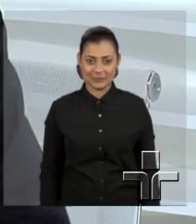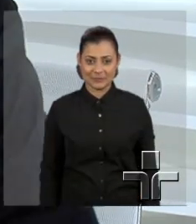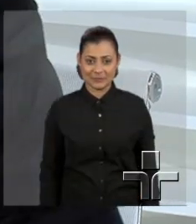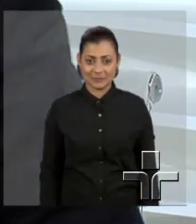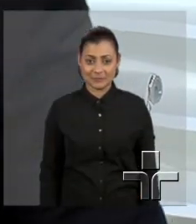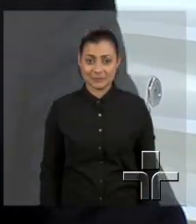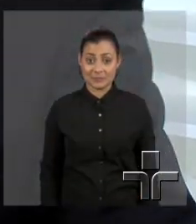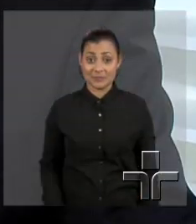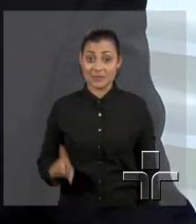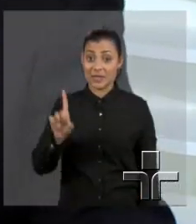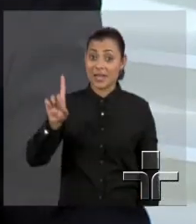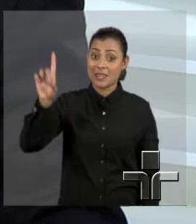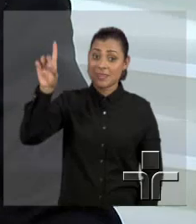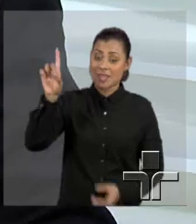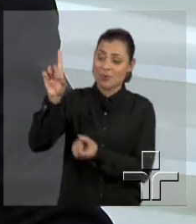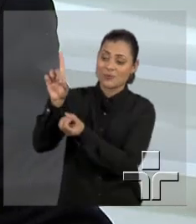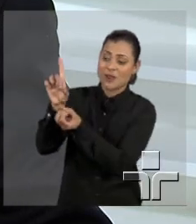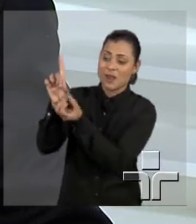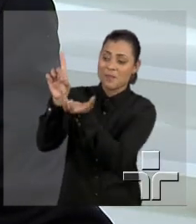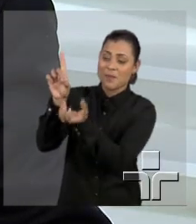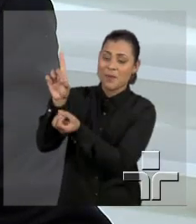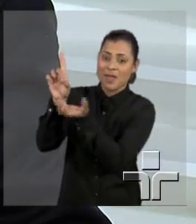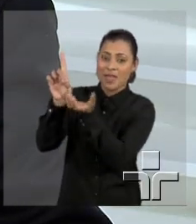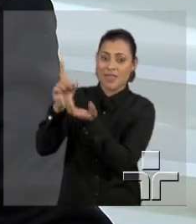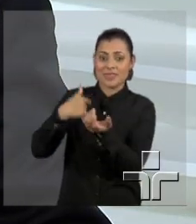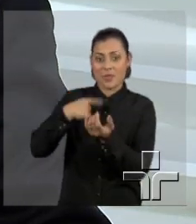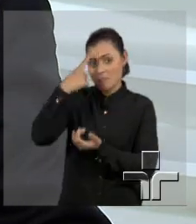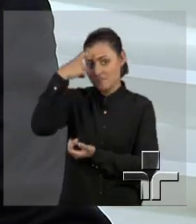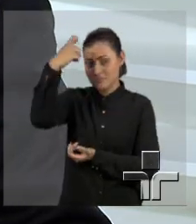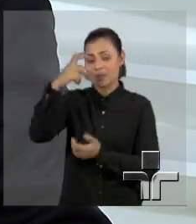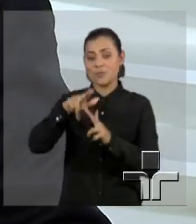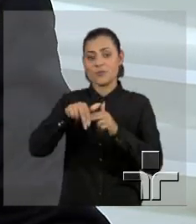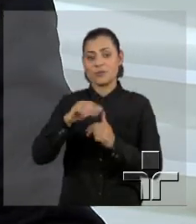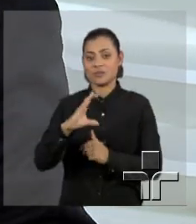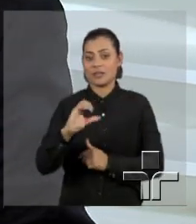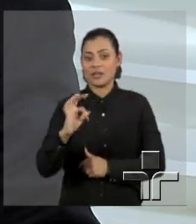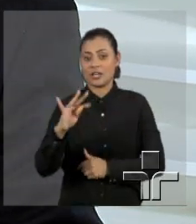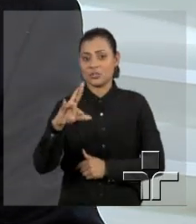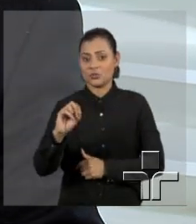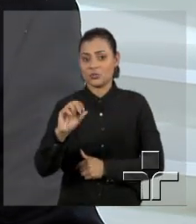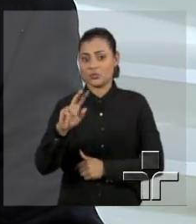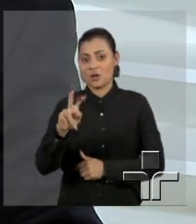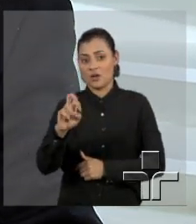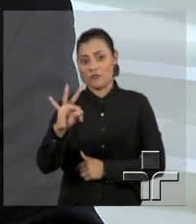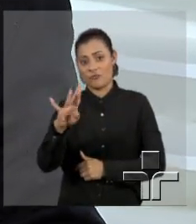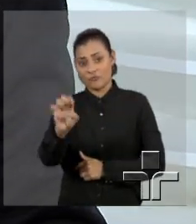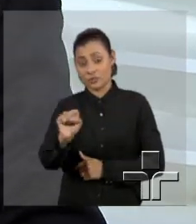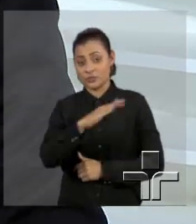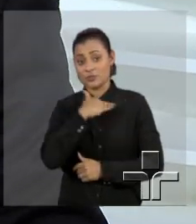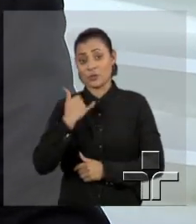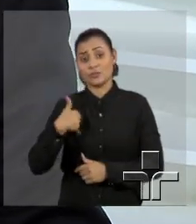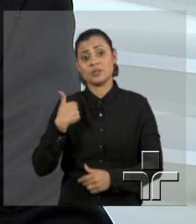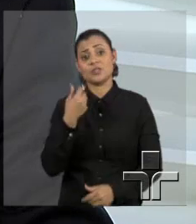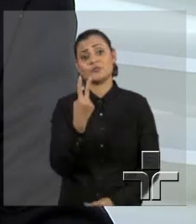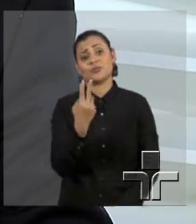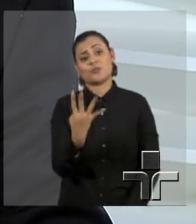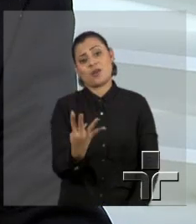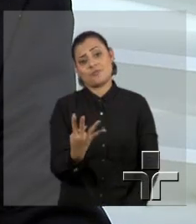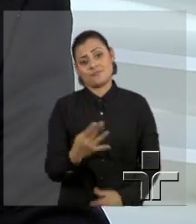Deus Poeta, é um poema que eu fiz para Castro Alves. Também para mim foi um gênio. Morreu com 24 anos de idade.